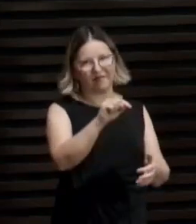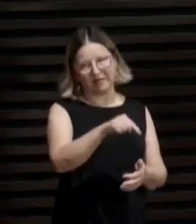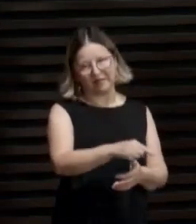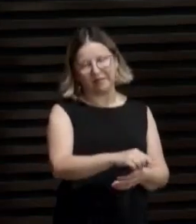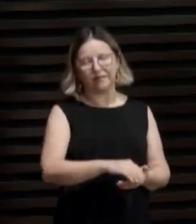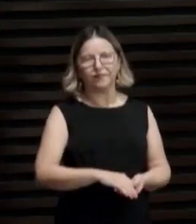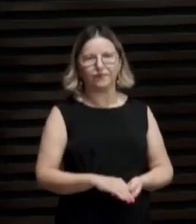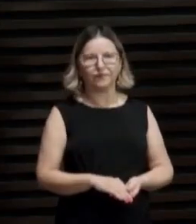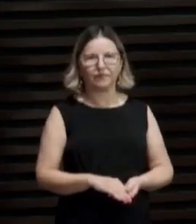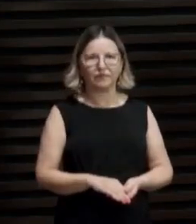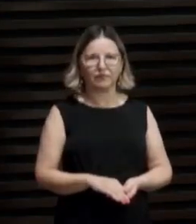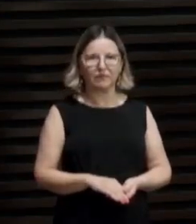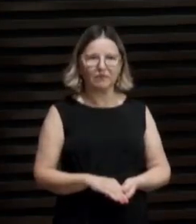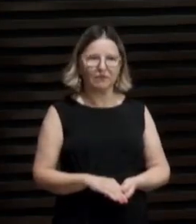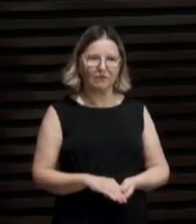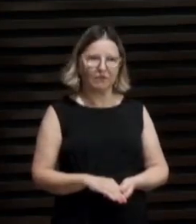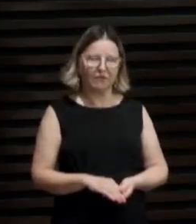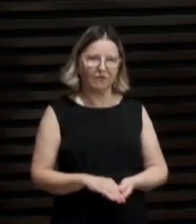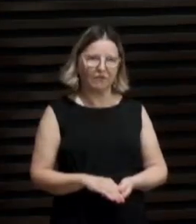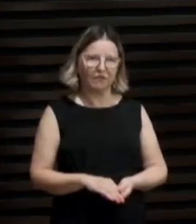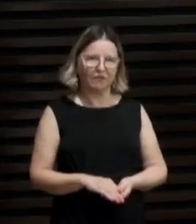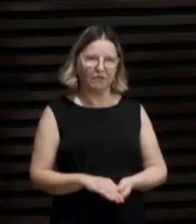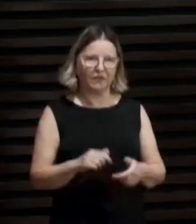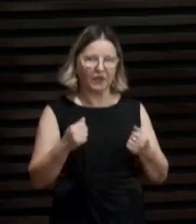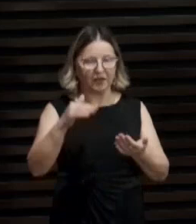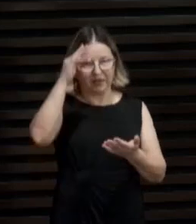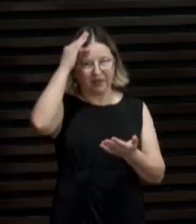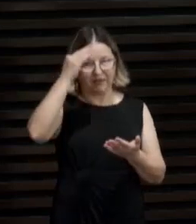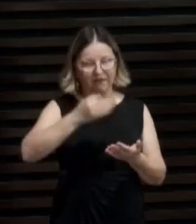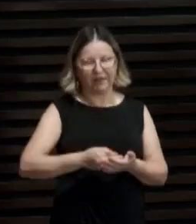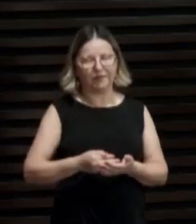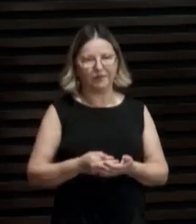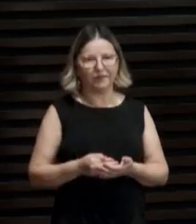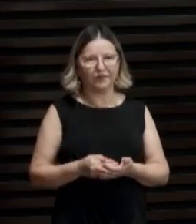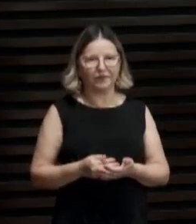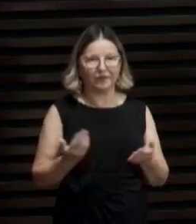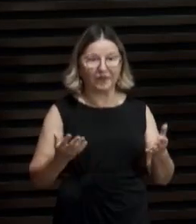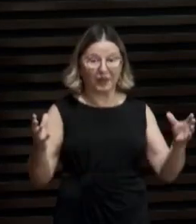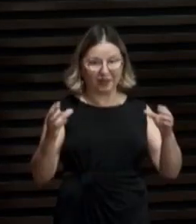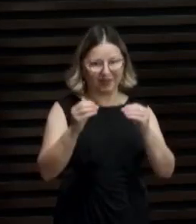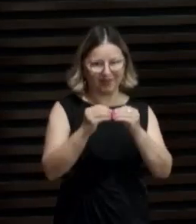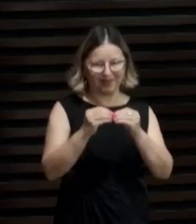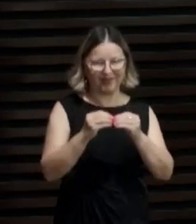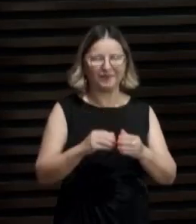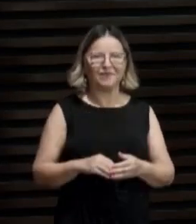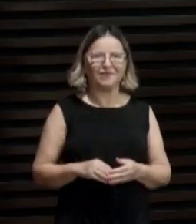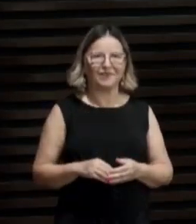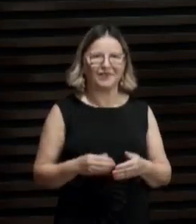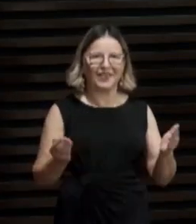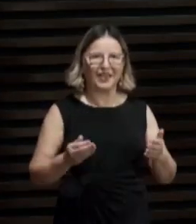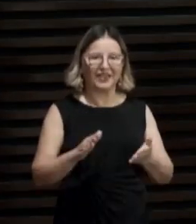Uma postura de fé. E agora, para que nós façamos a conclusão dessa exposição, eu quero ir com vocês para o livro de